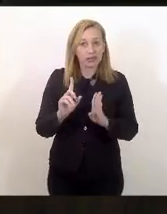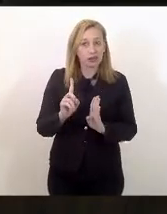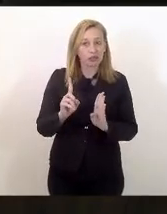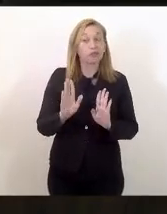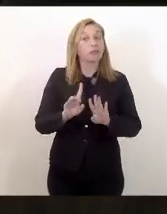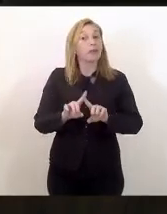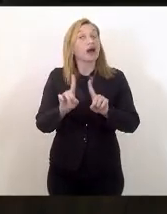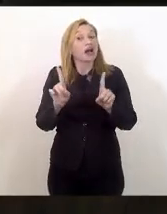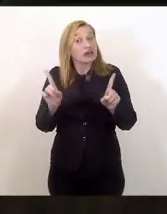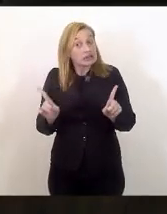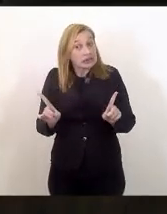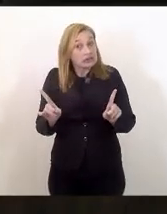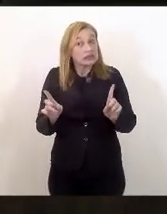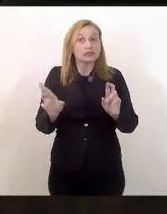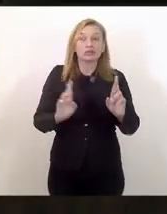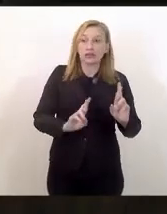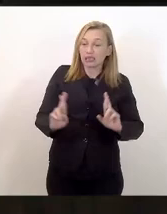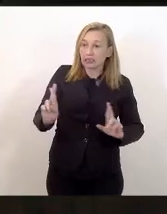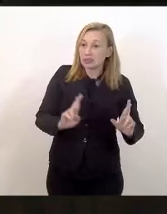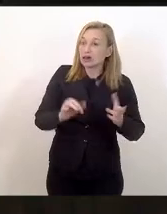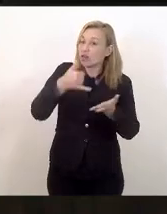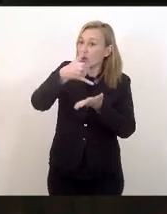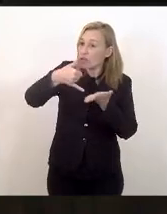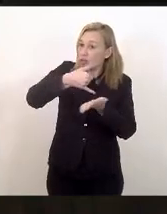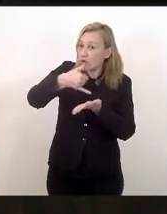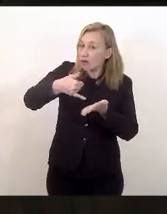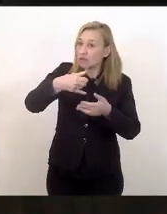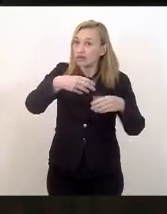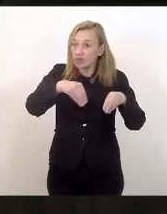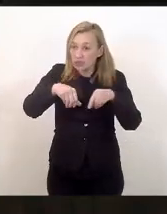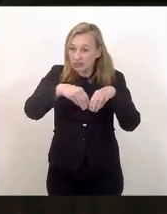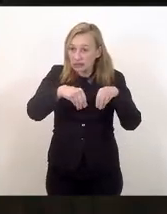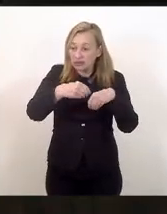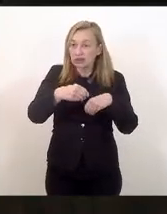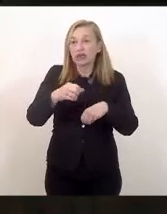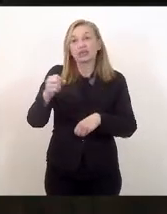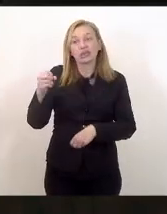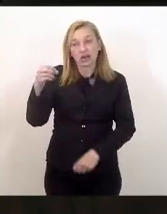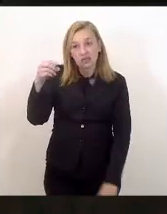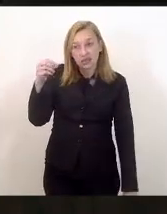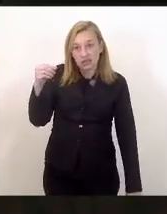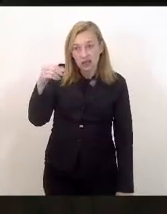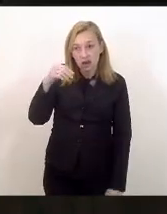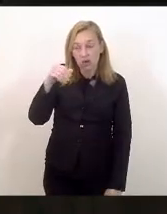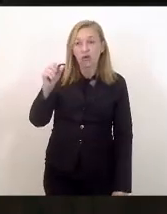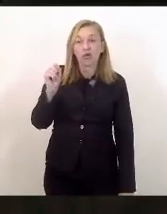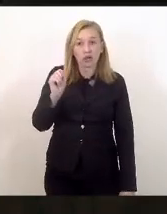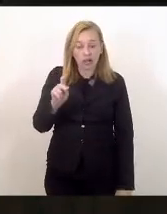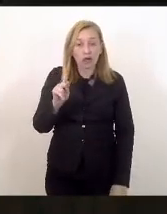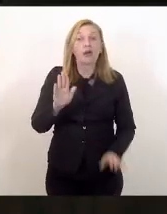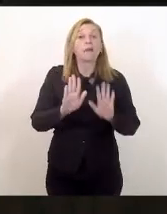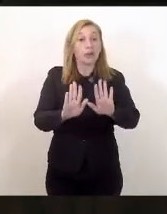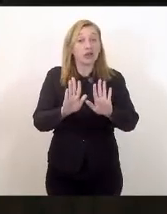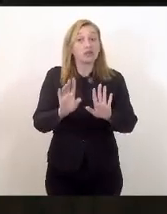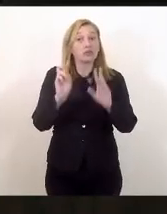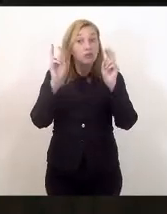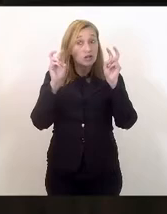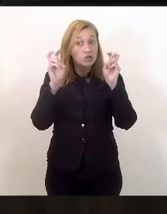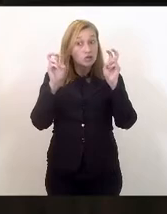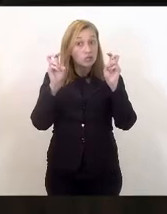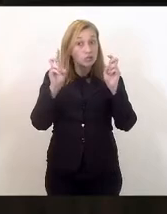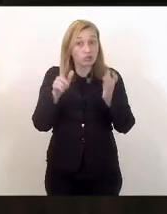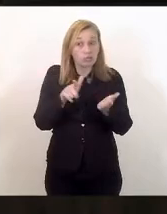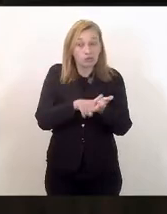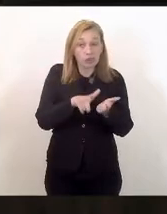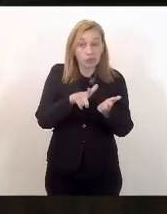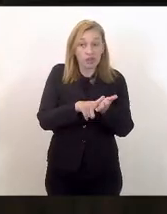Mas em relação a óleo, sal. Positivo. Agora tem uma questão, Vossa Excelência falou do papel